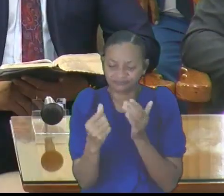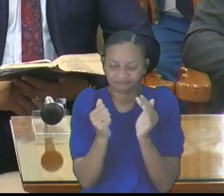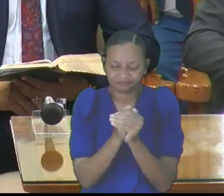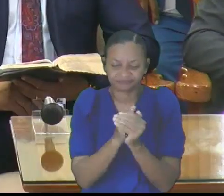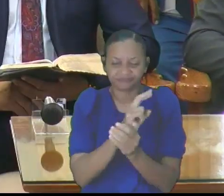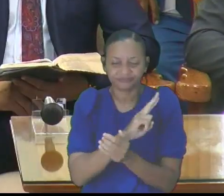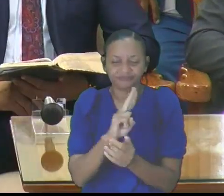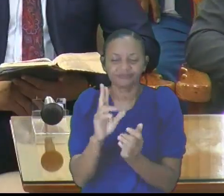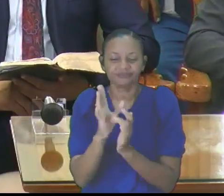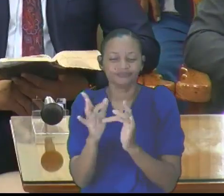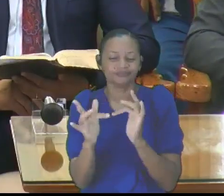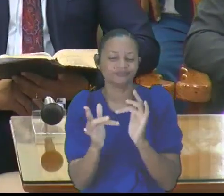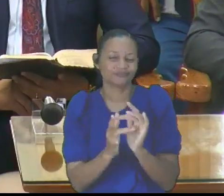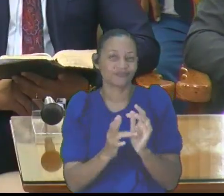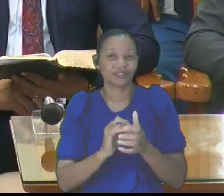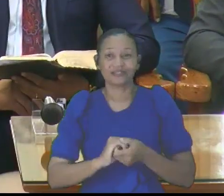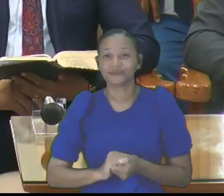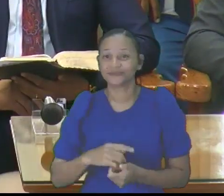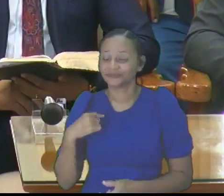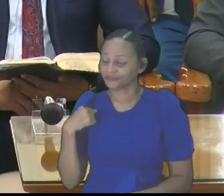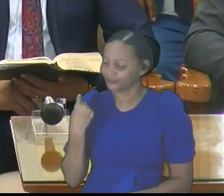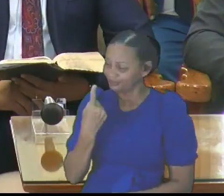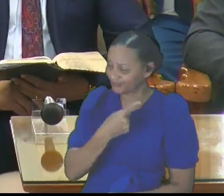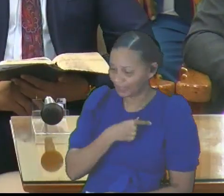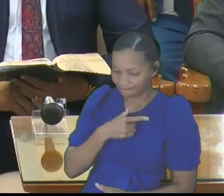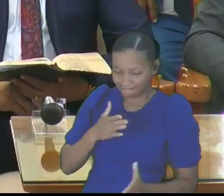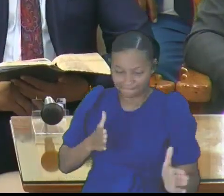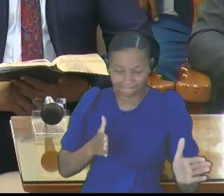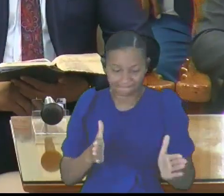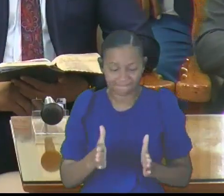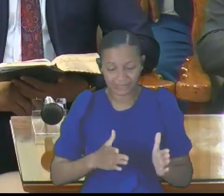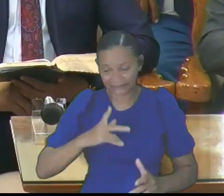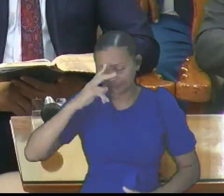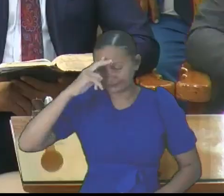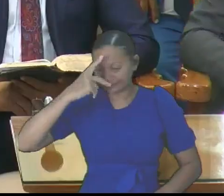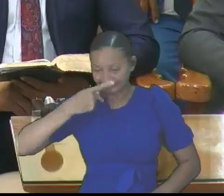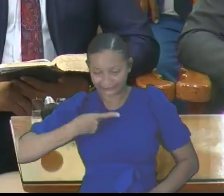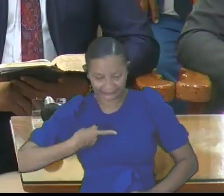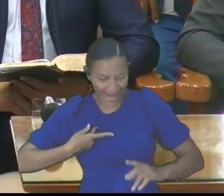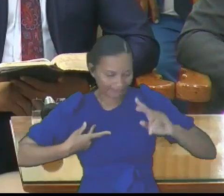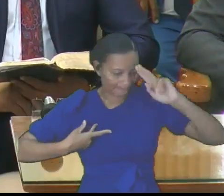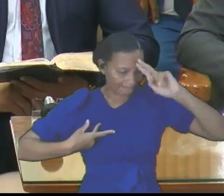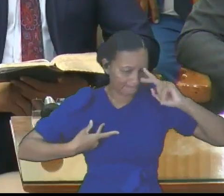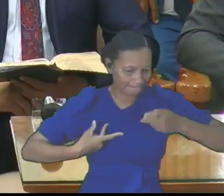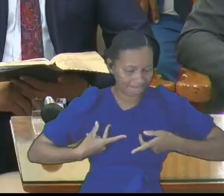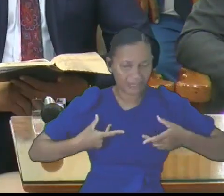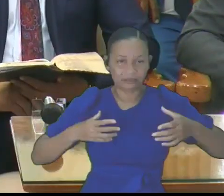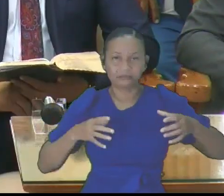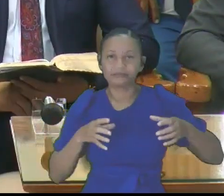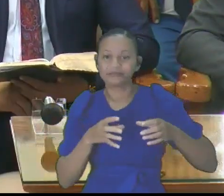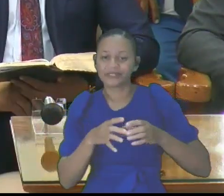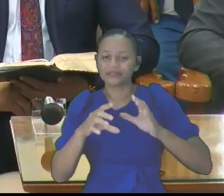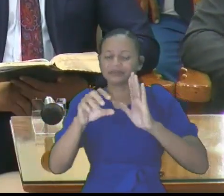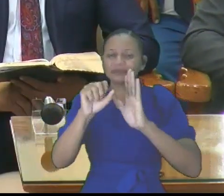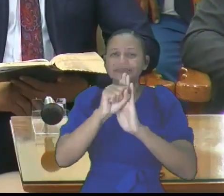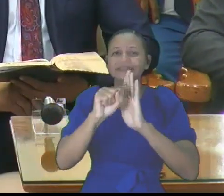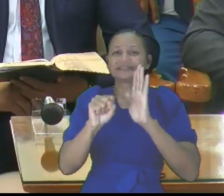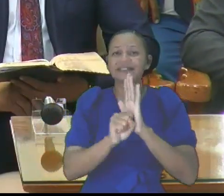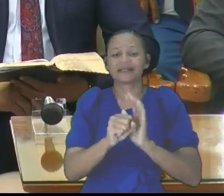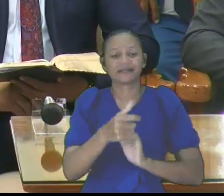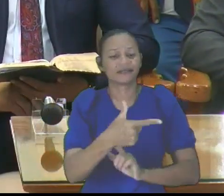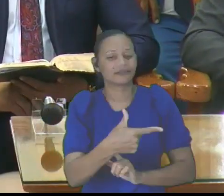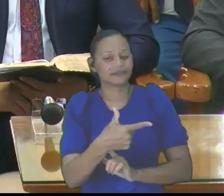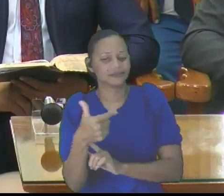Jesus? Nós estamos na época do individualismo. O século 21 é o